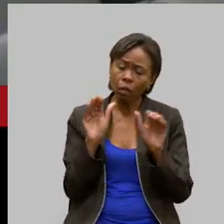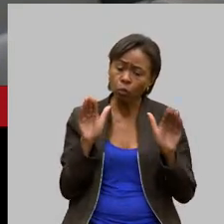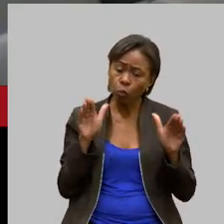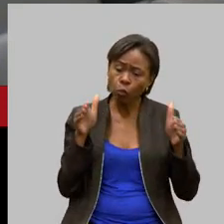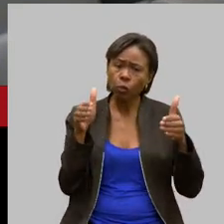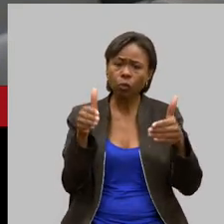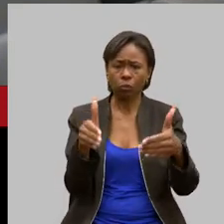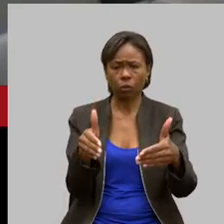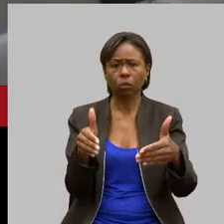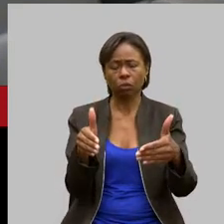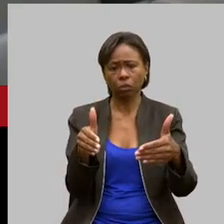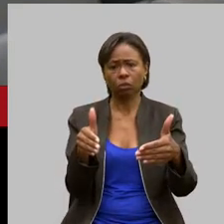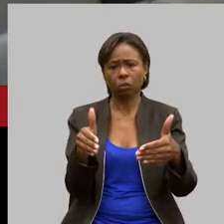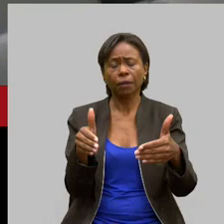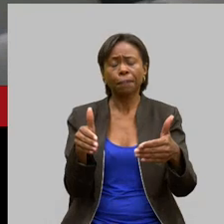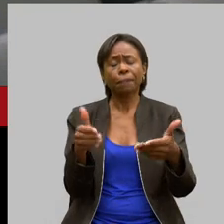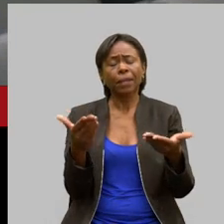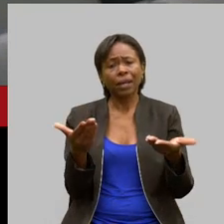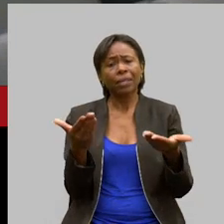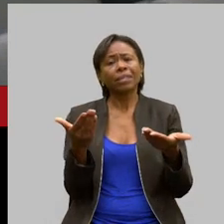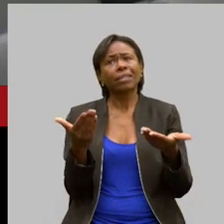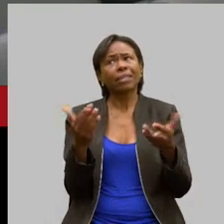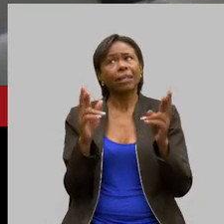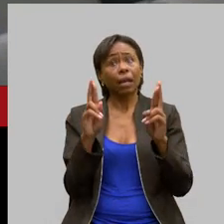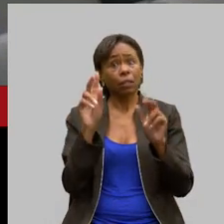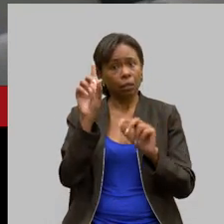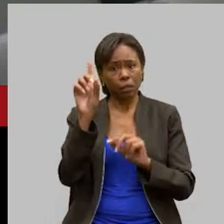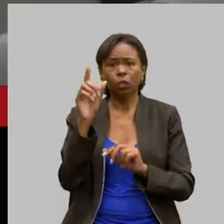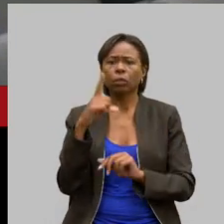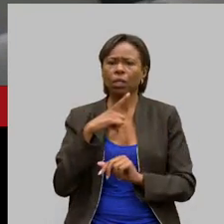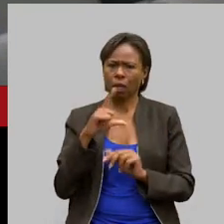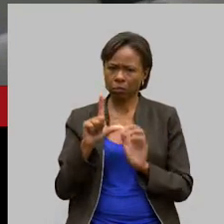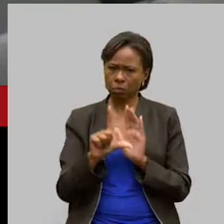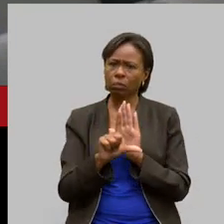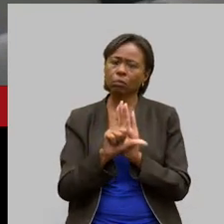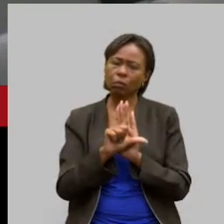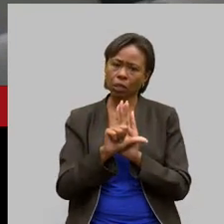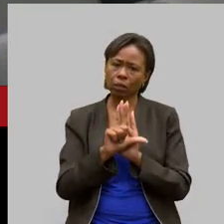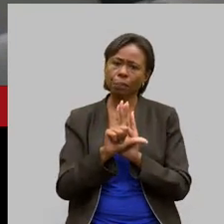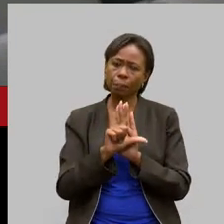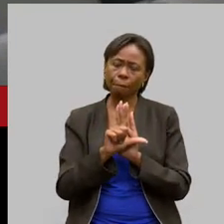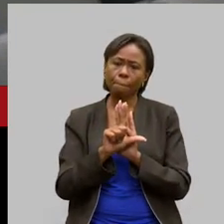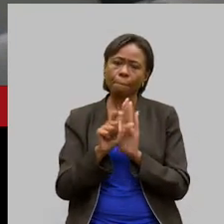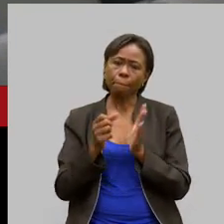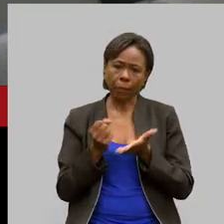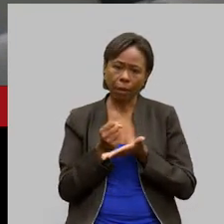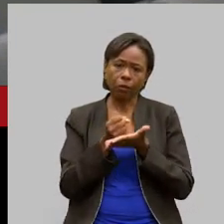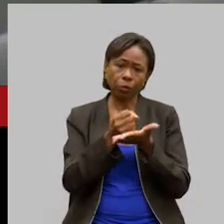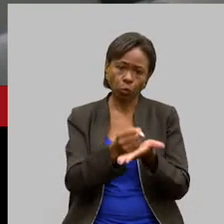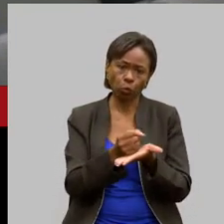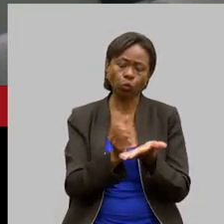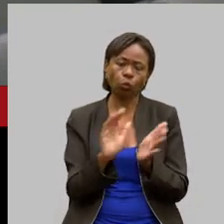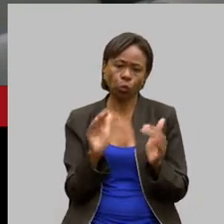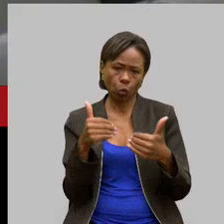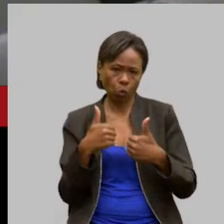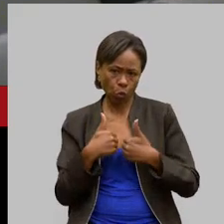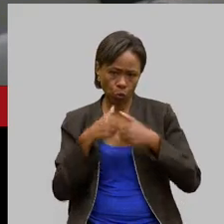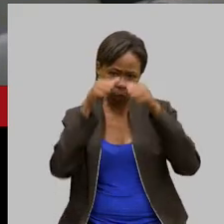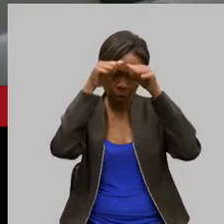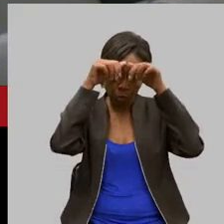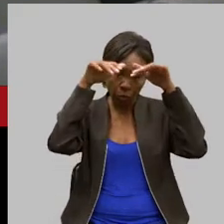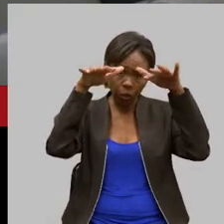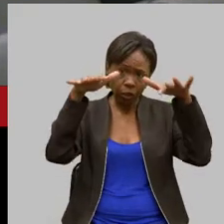elas existem graças a Deus muitas leis voltadas eh para os nossos autistas mas nós